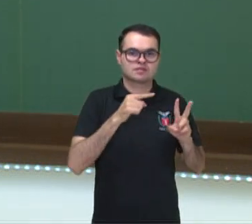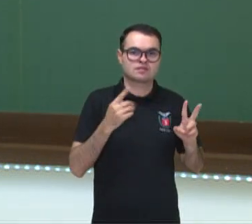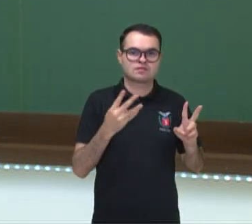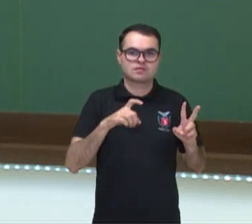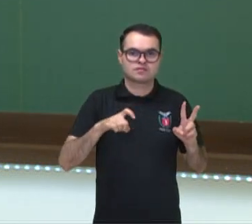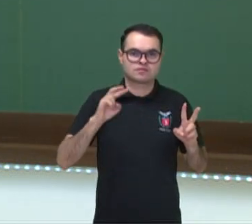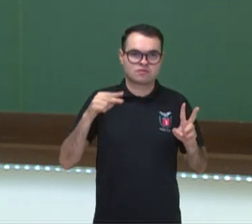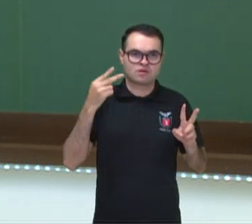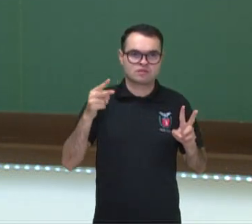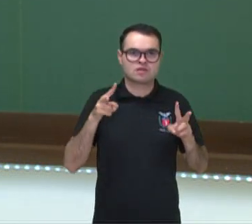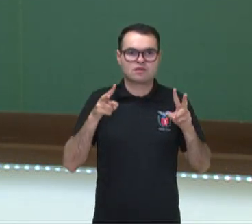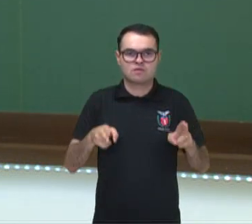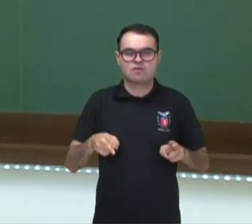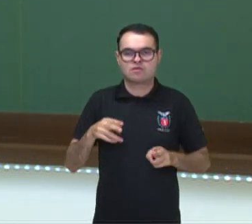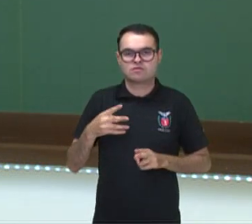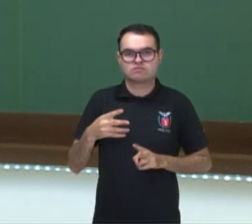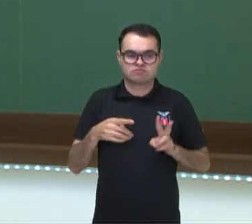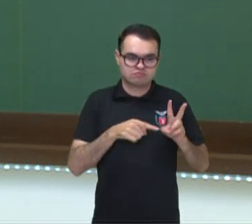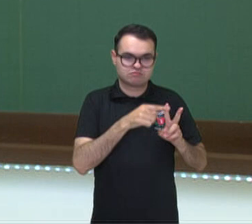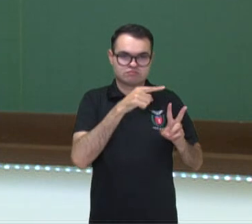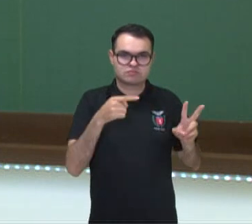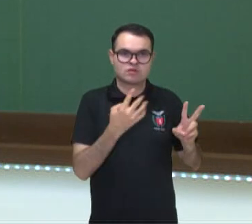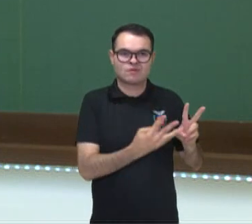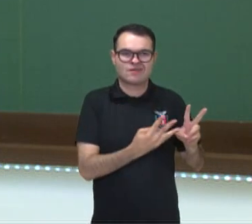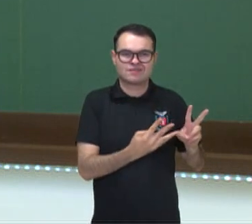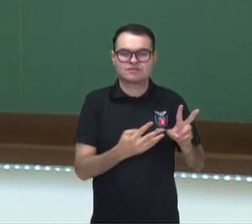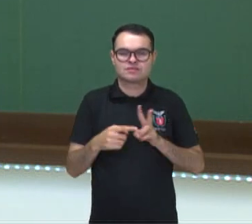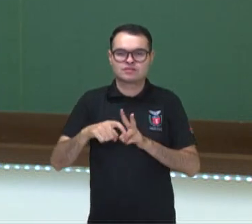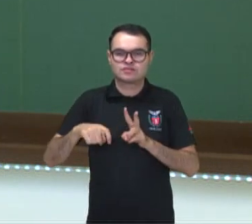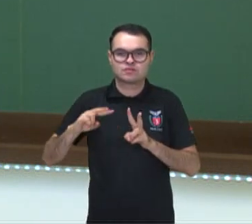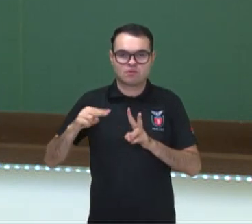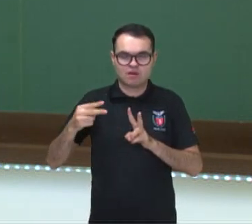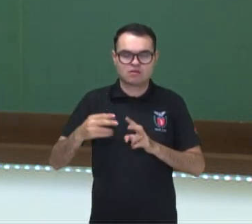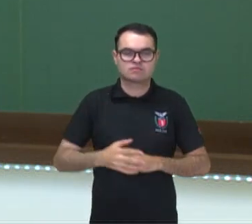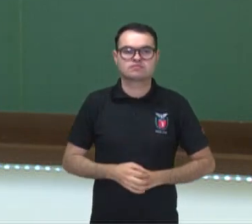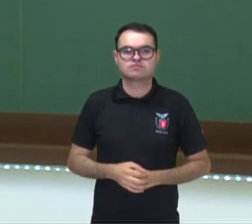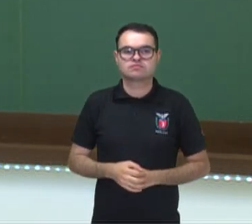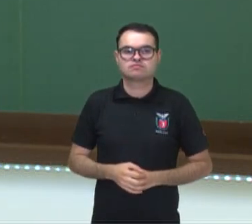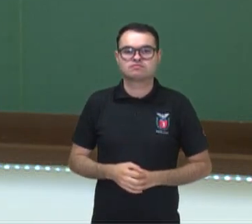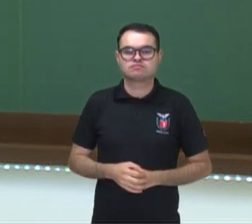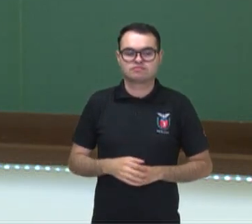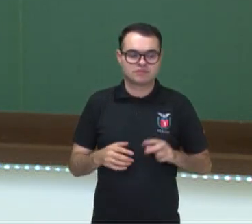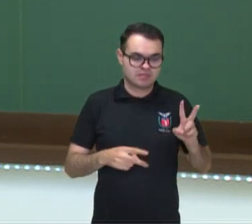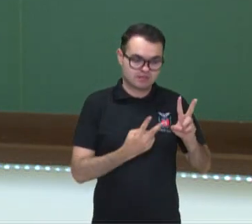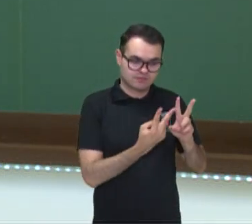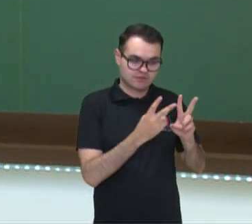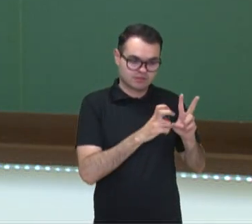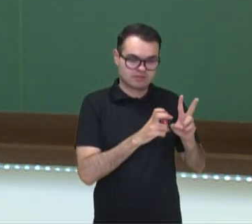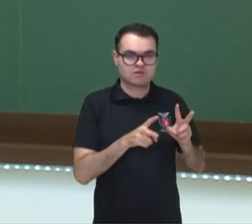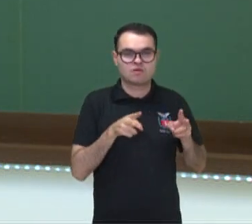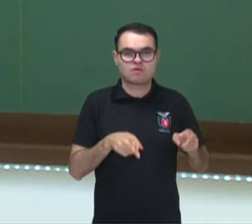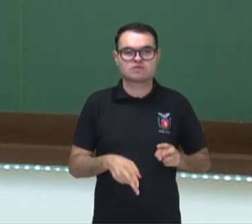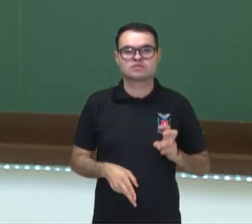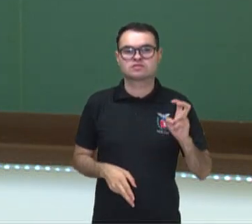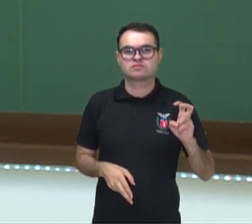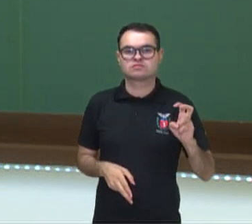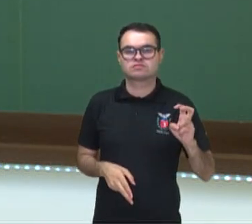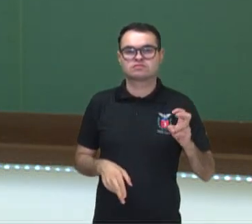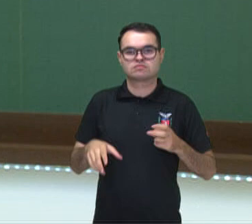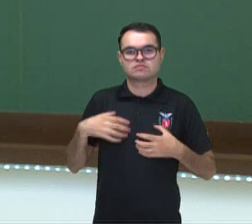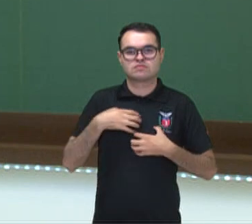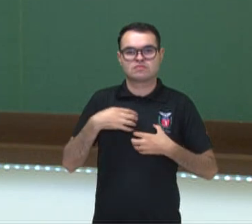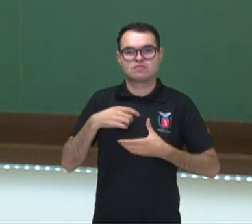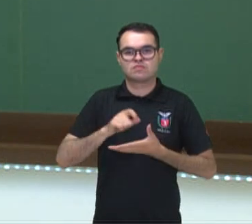de 4, 2, de x², x. Raiz quadrada de 25, 5. Então, eu vou escrever na forma